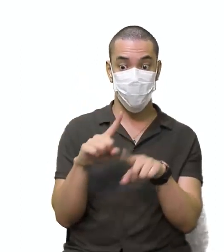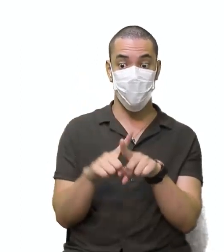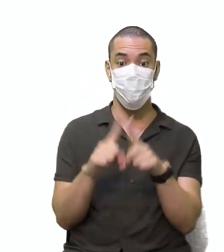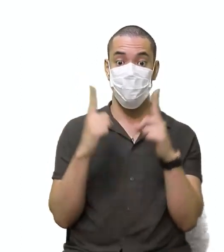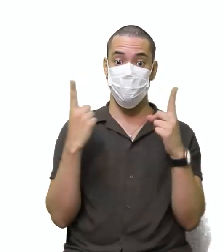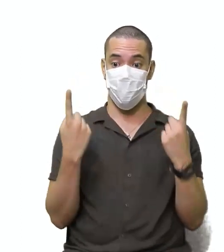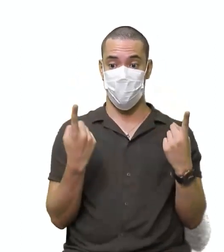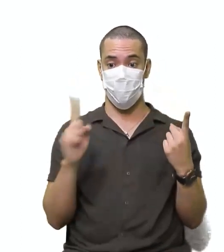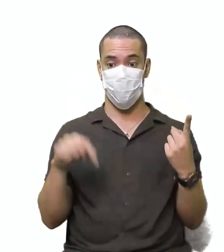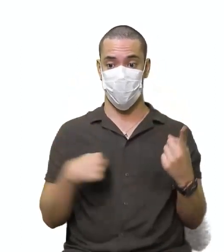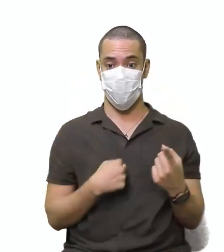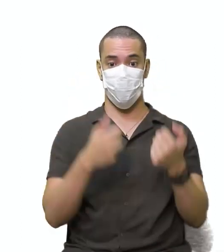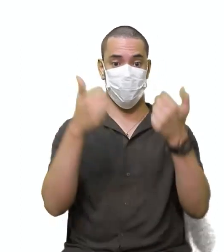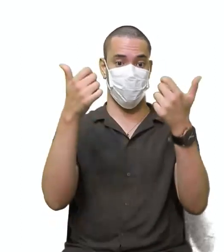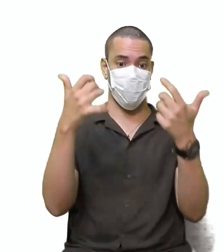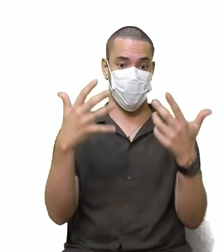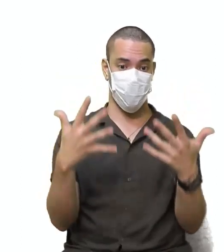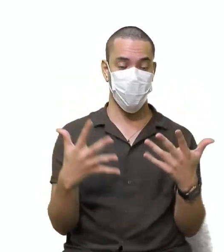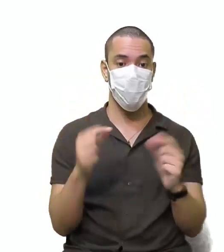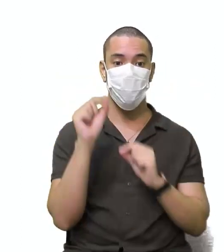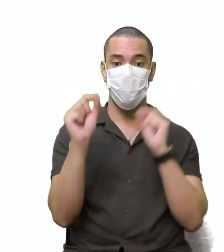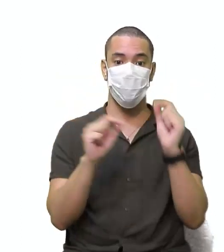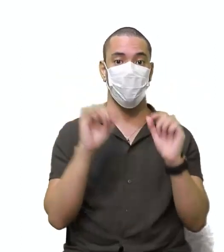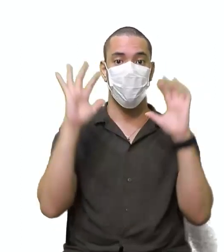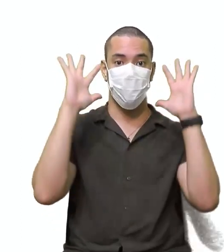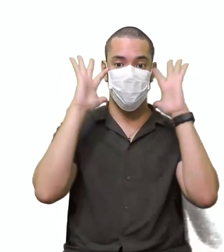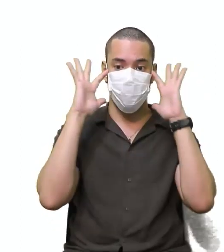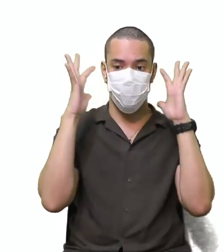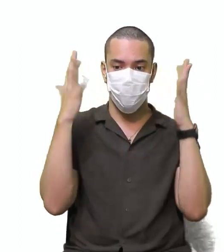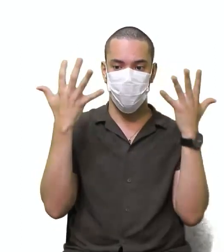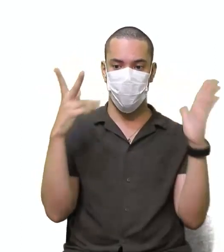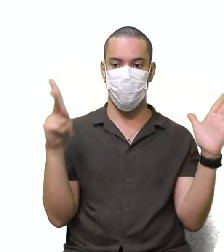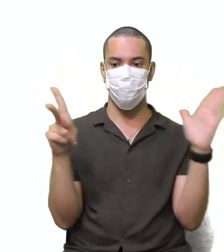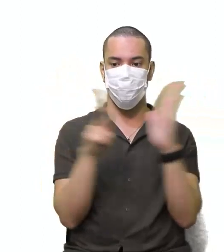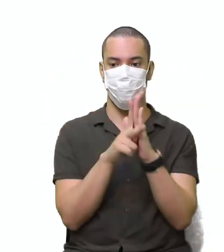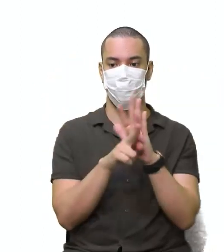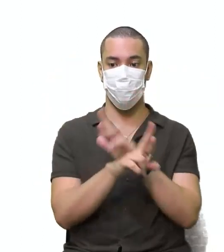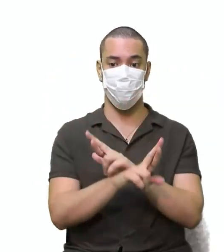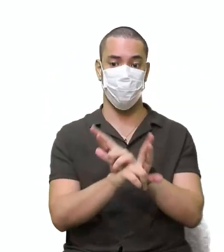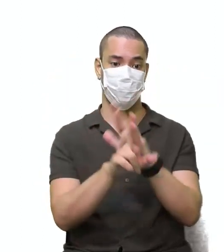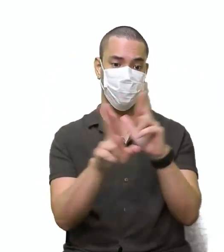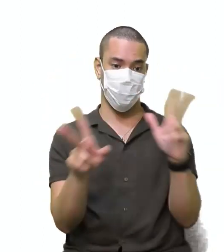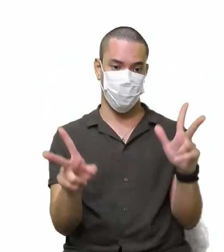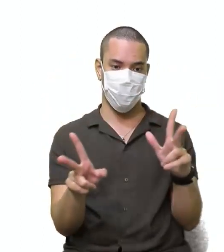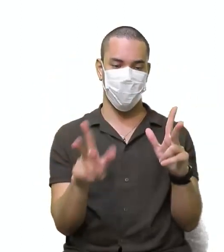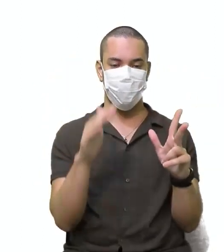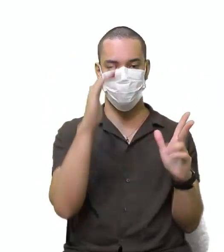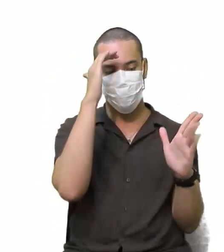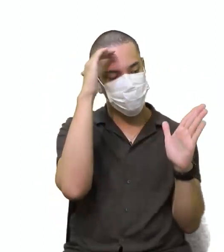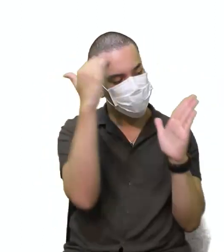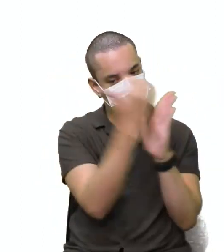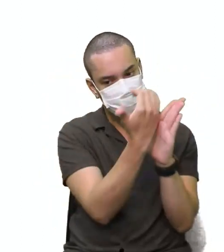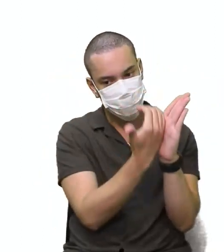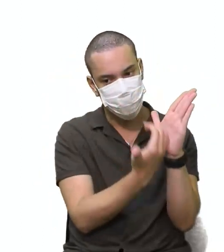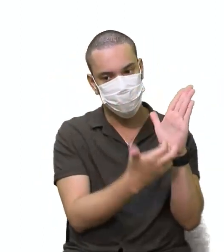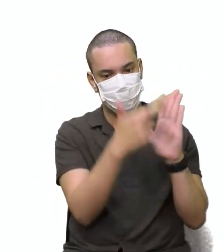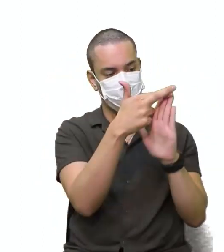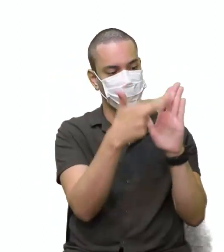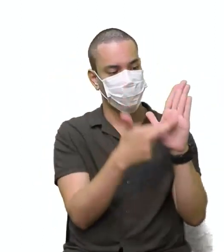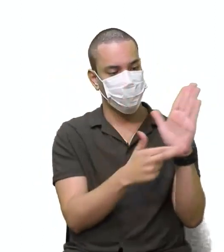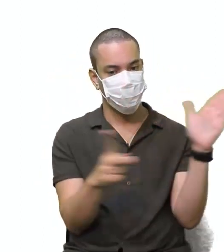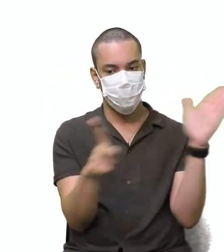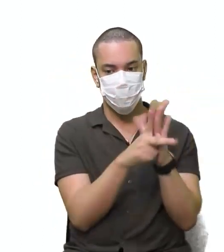estamos falando de situações que fogem daquele pé da letra da